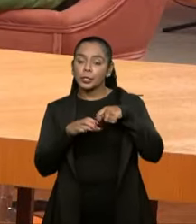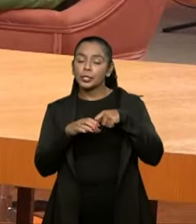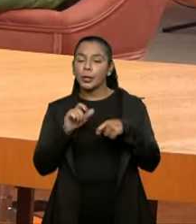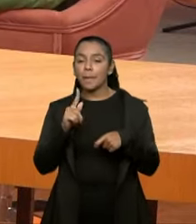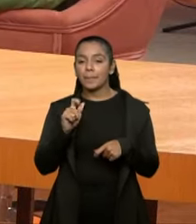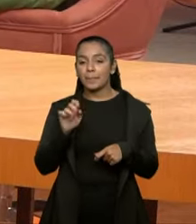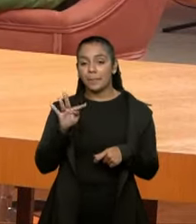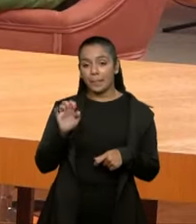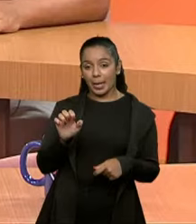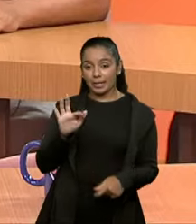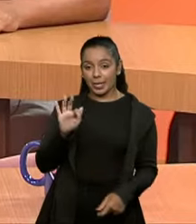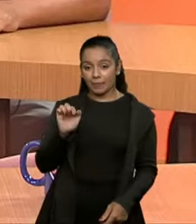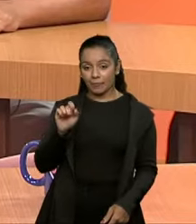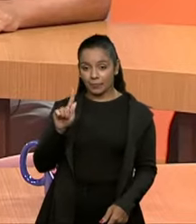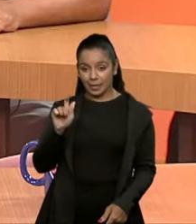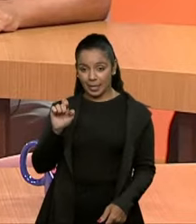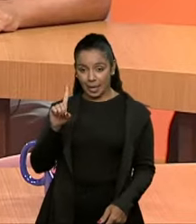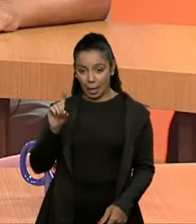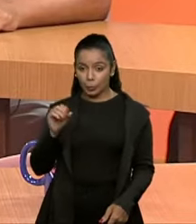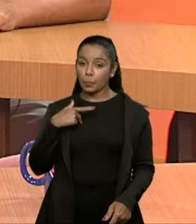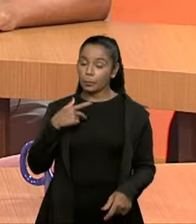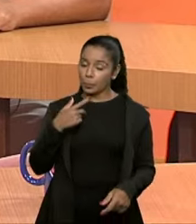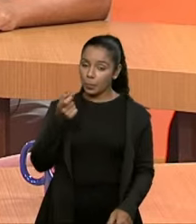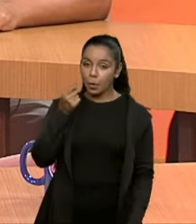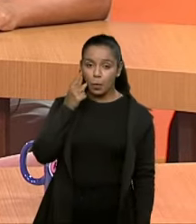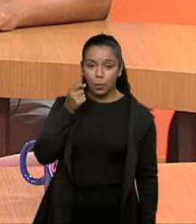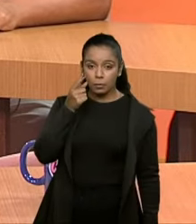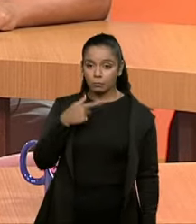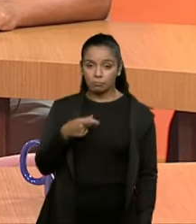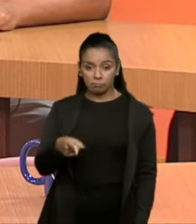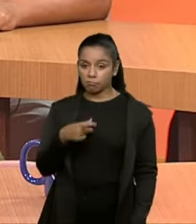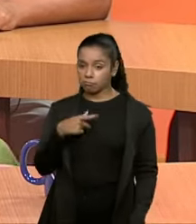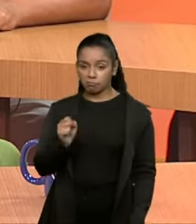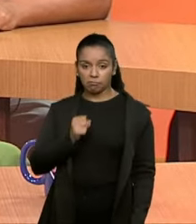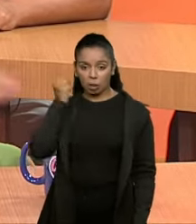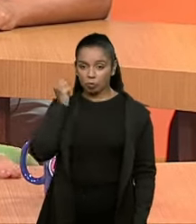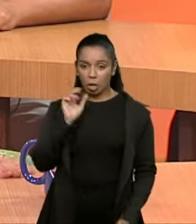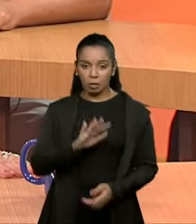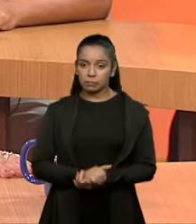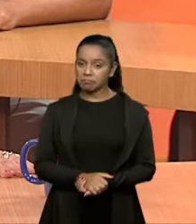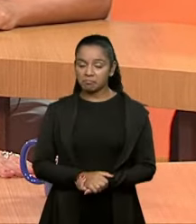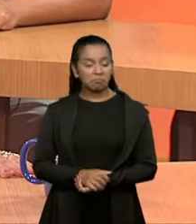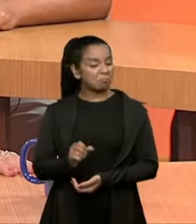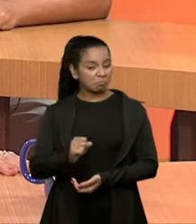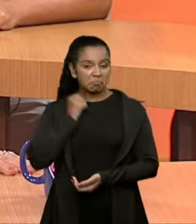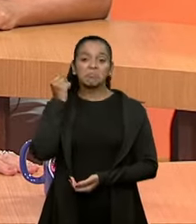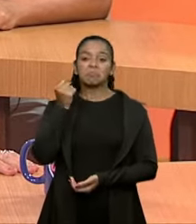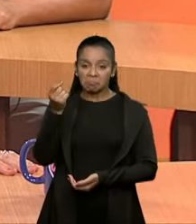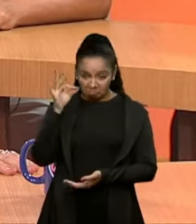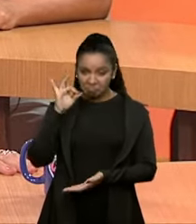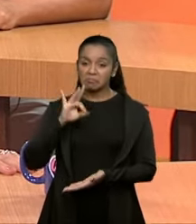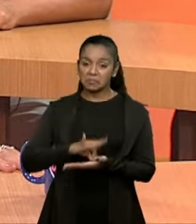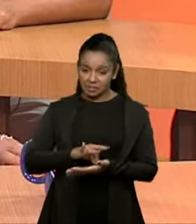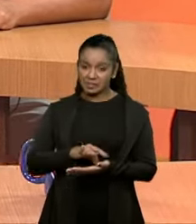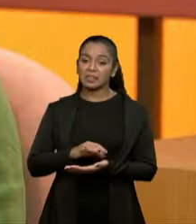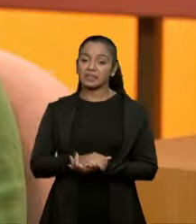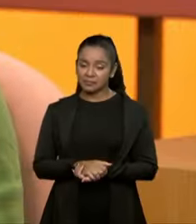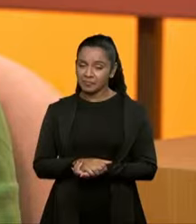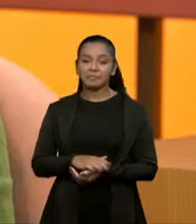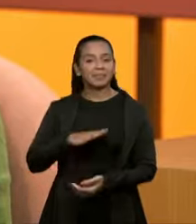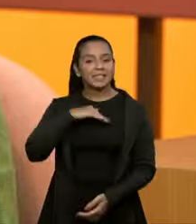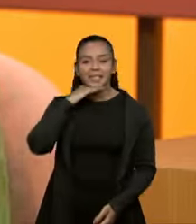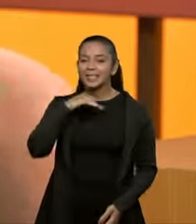patezinho de fígado pro seu gatinho? Fiz patezinho de fígado pros gatinhos. Odiaram. Odiaram sinceramente. Honestamente. O